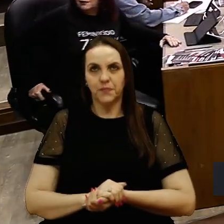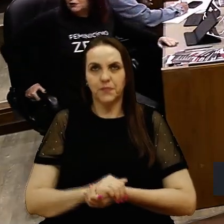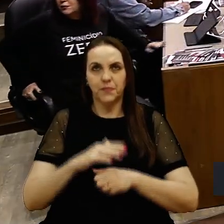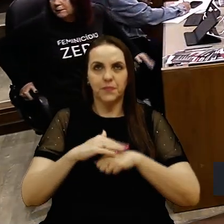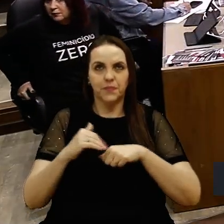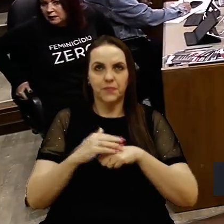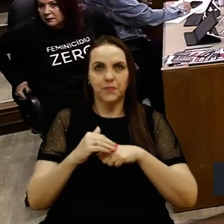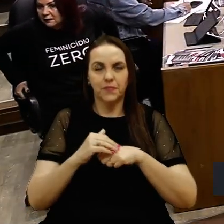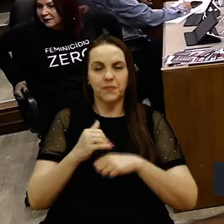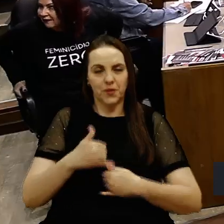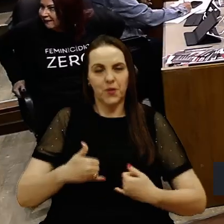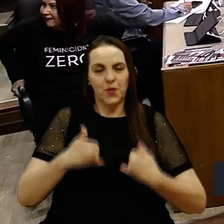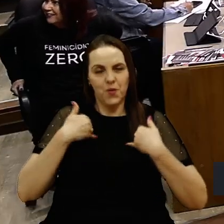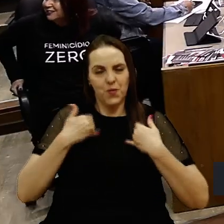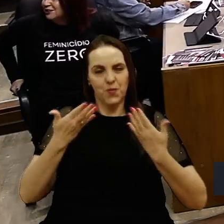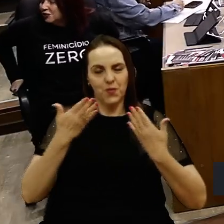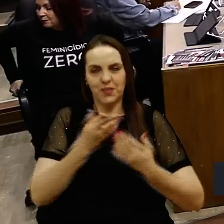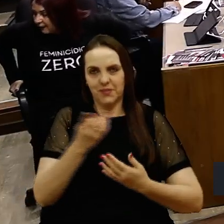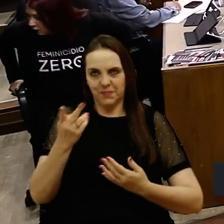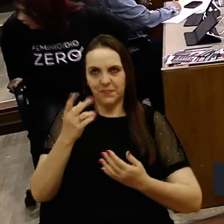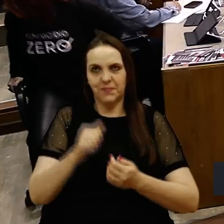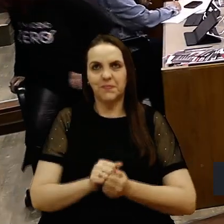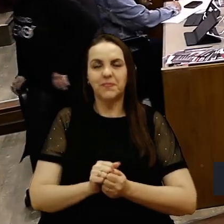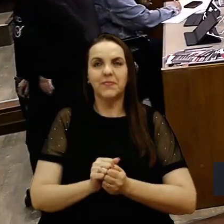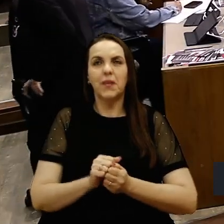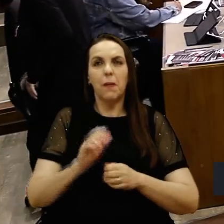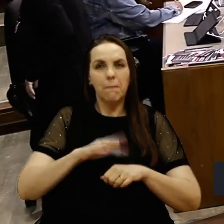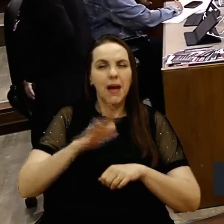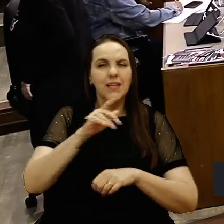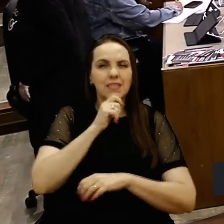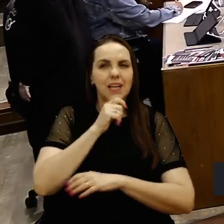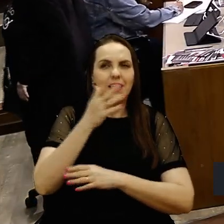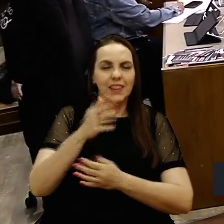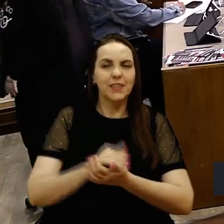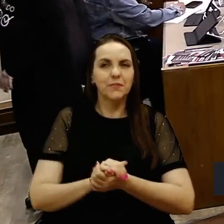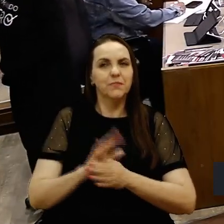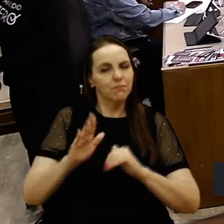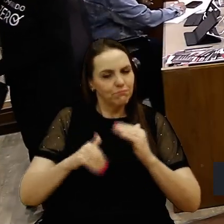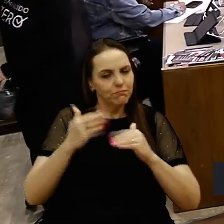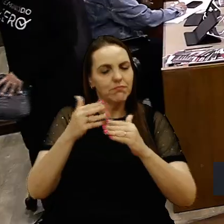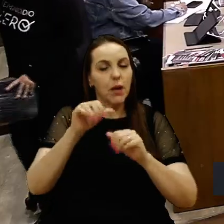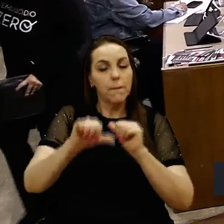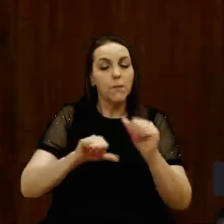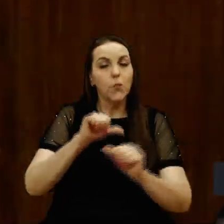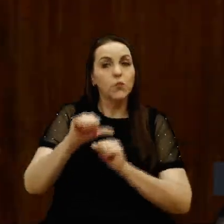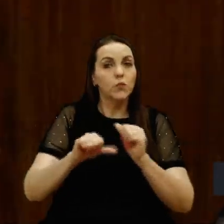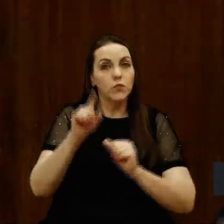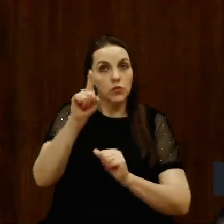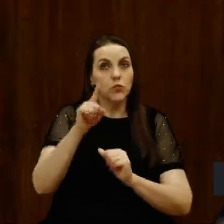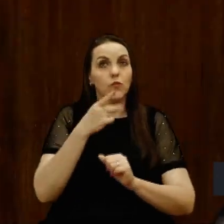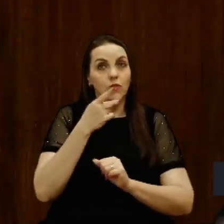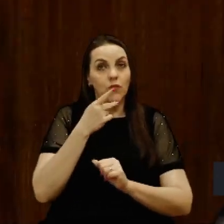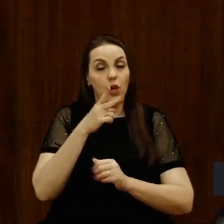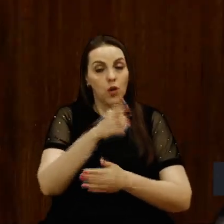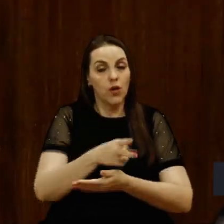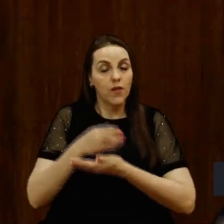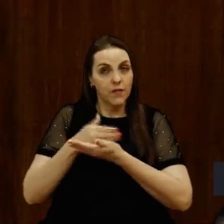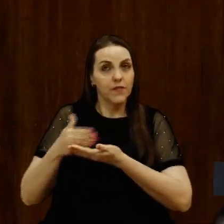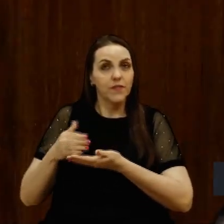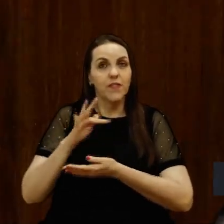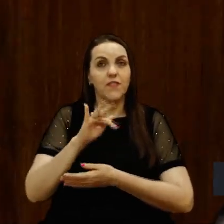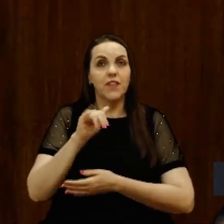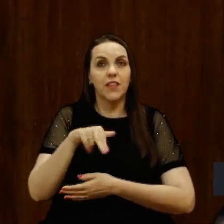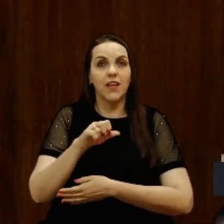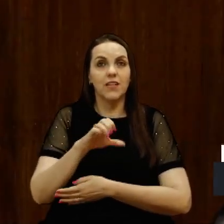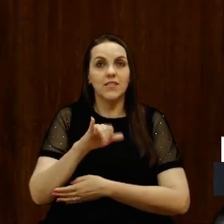essa legislatura com Vossa Excelência. E mais do que isso, Zé D'Ambrosio, nós precisamos promover essas alterações que o senhor tratou do Financiarte e fomentar o Financiarte.